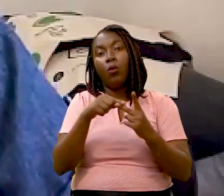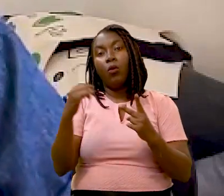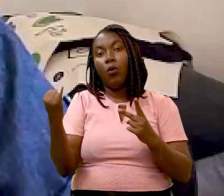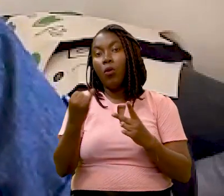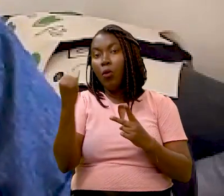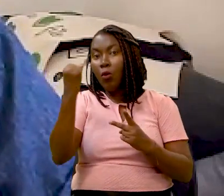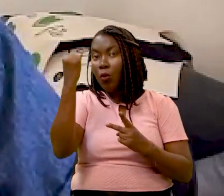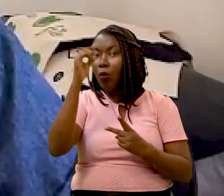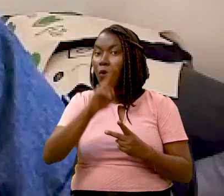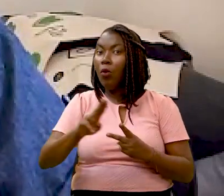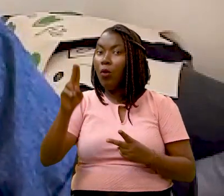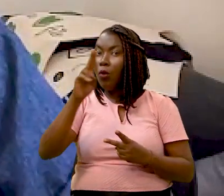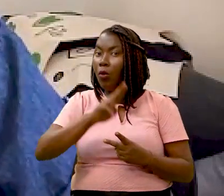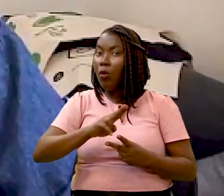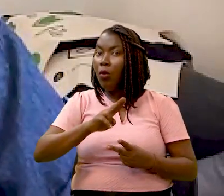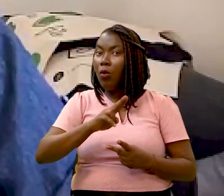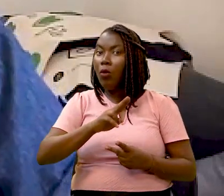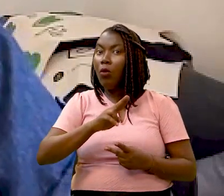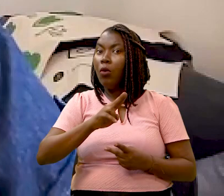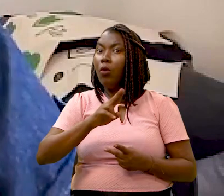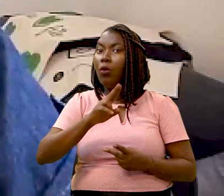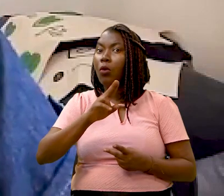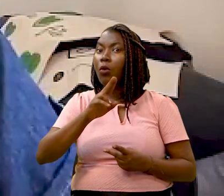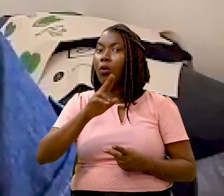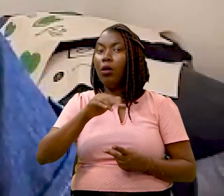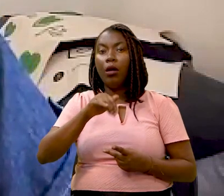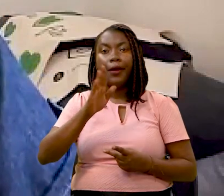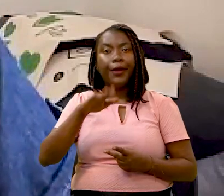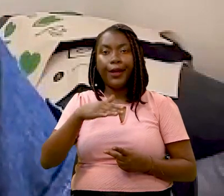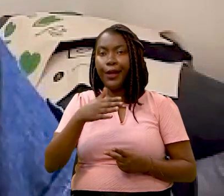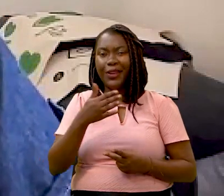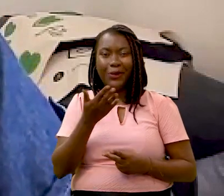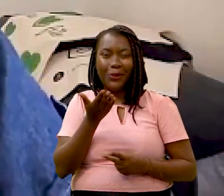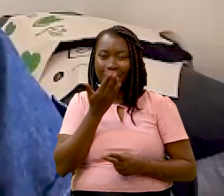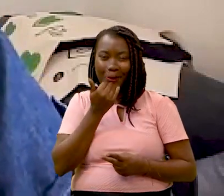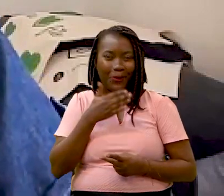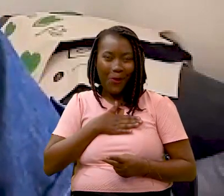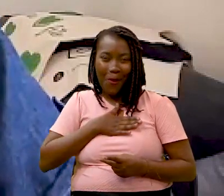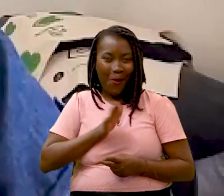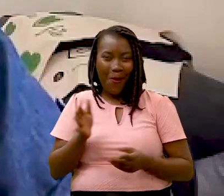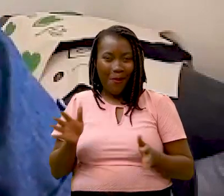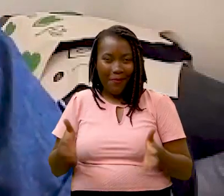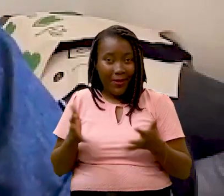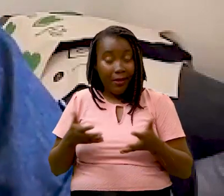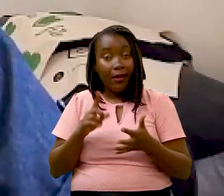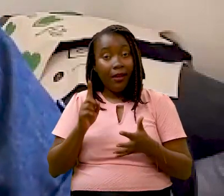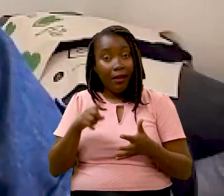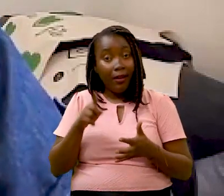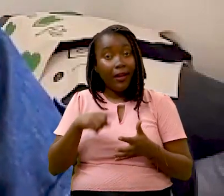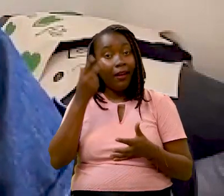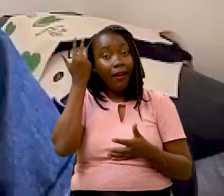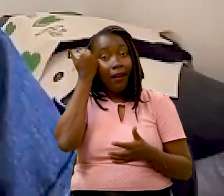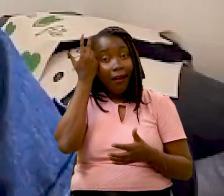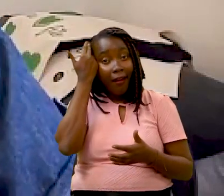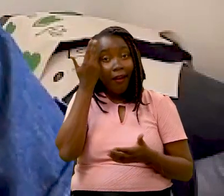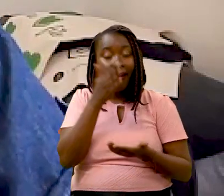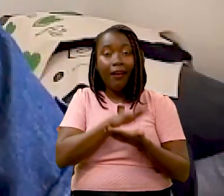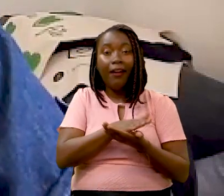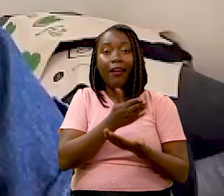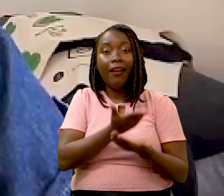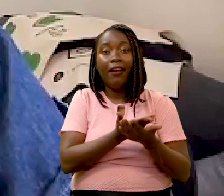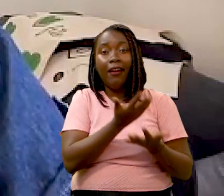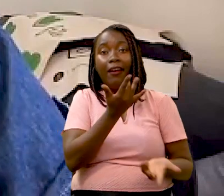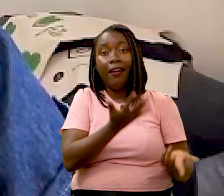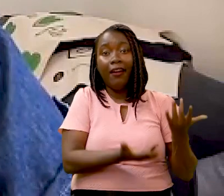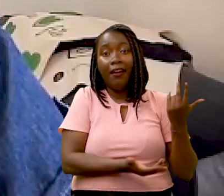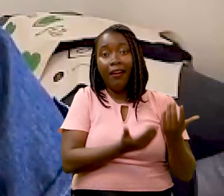importante de ser utilizado é, para quem não come salada, principalmente, são os vegetais assados.